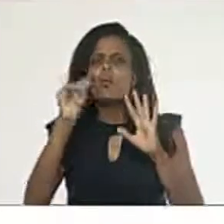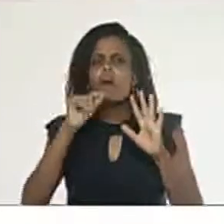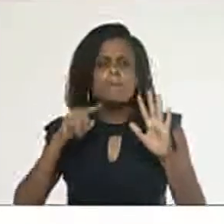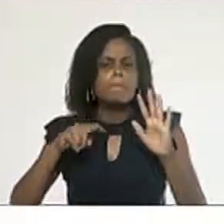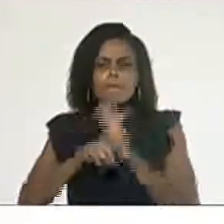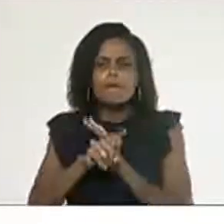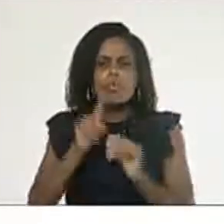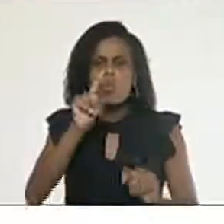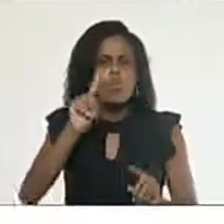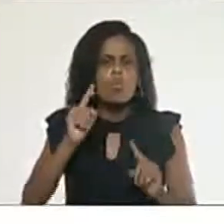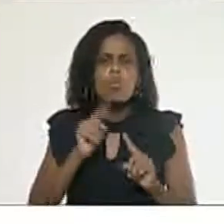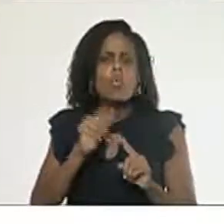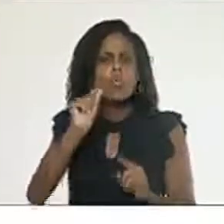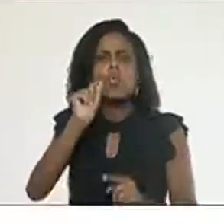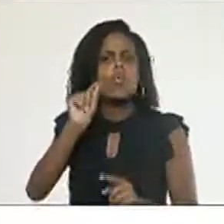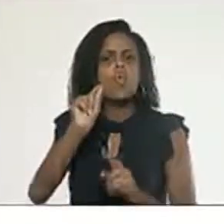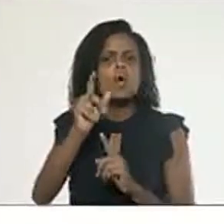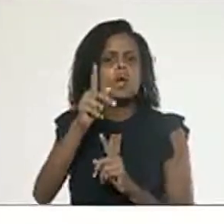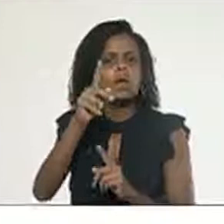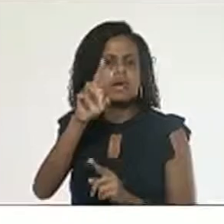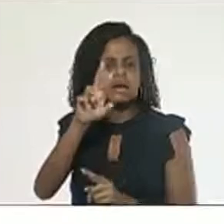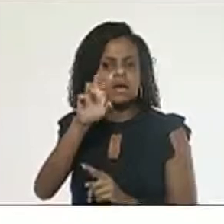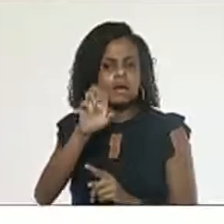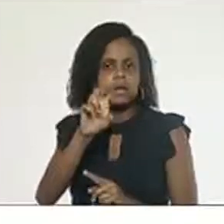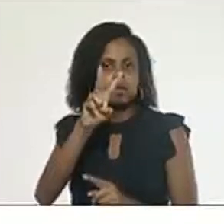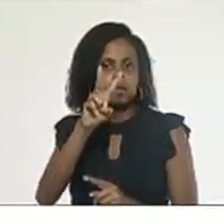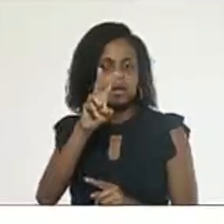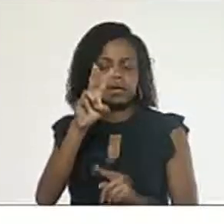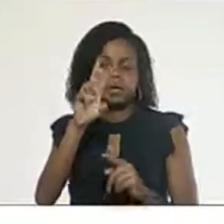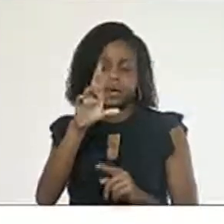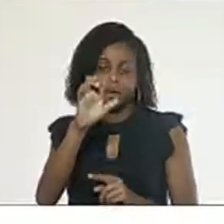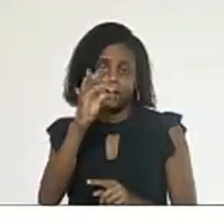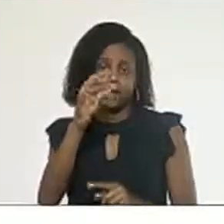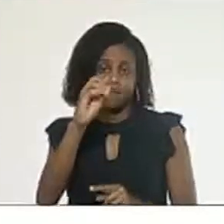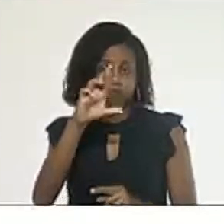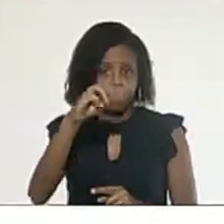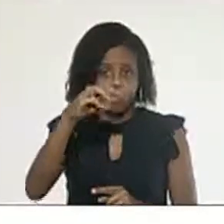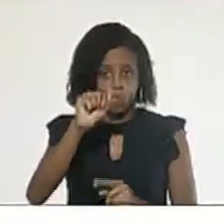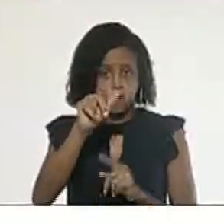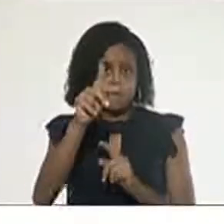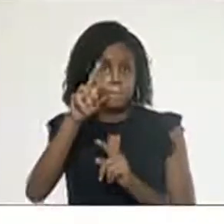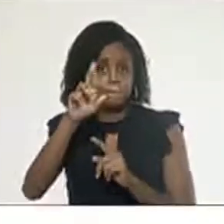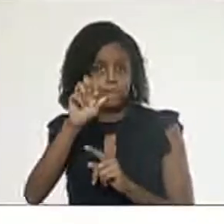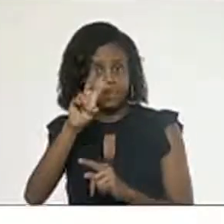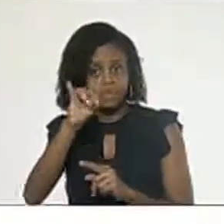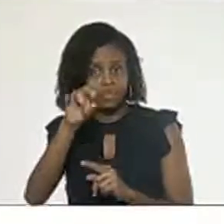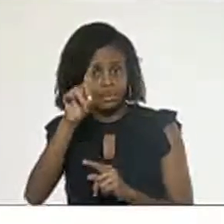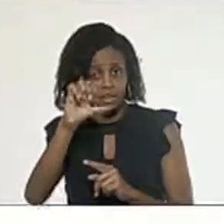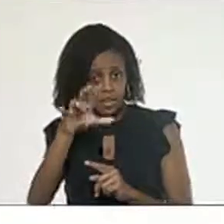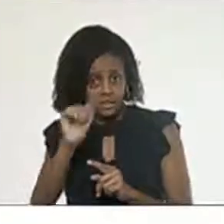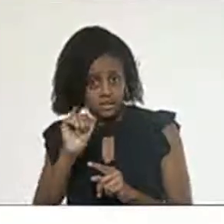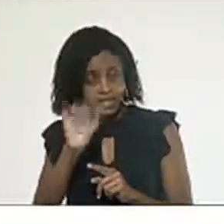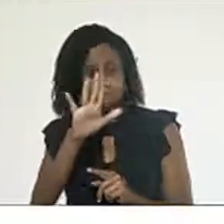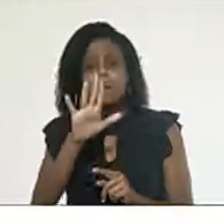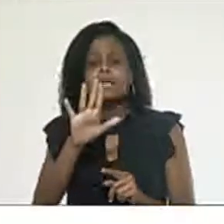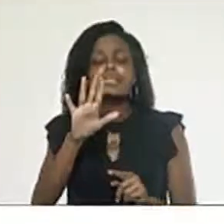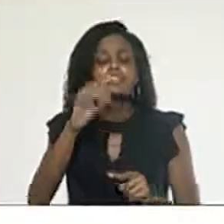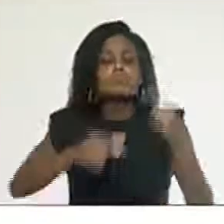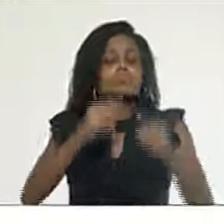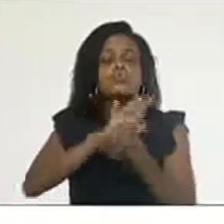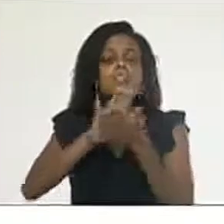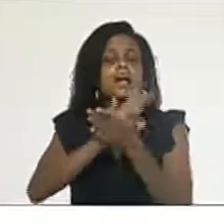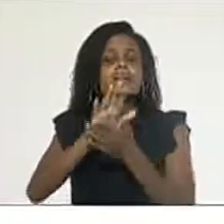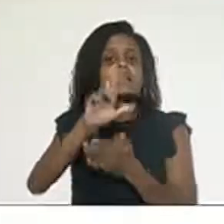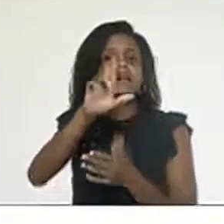é reforma da Previdência e não a reforma tributária que está sendo discutida nesse momento? Por que não